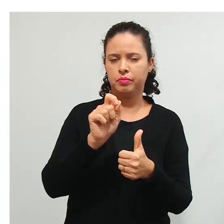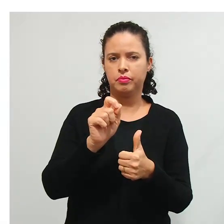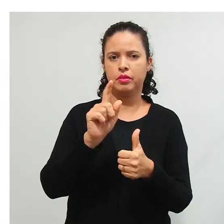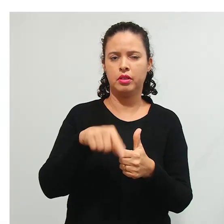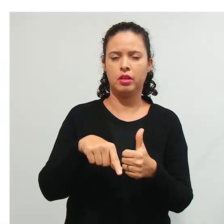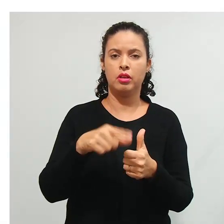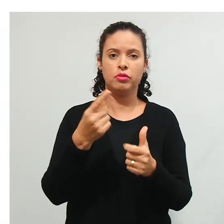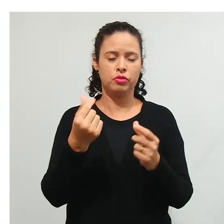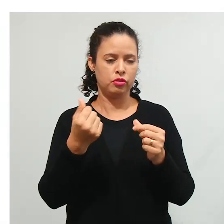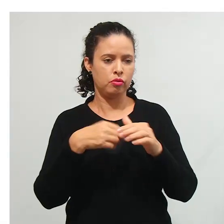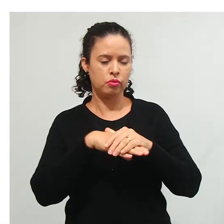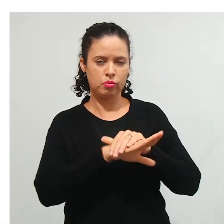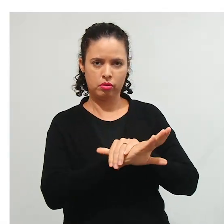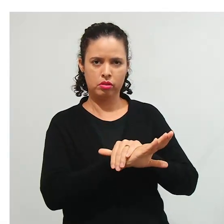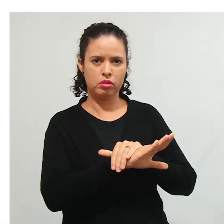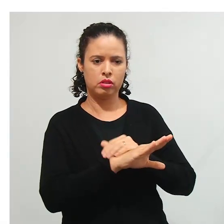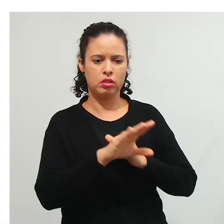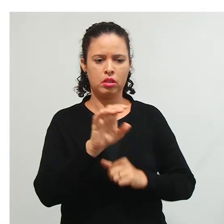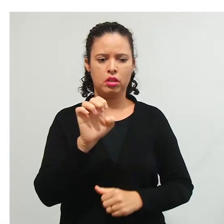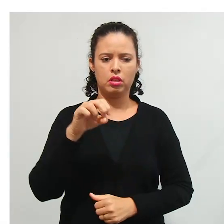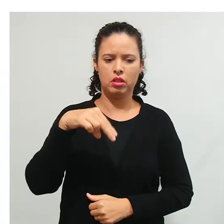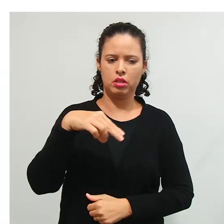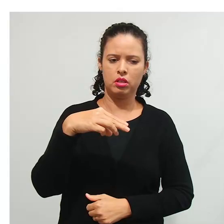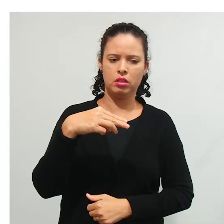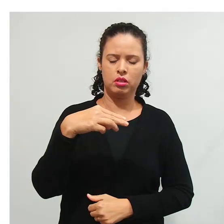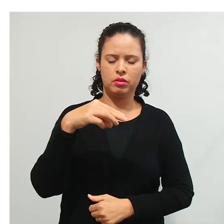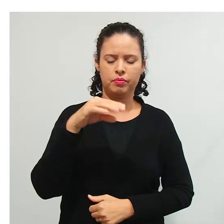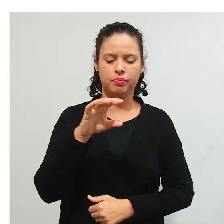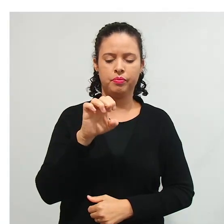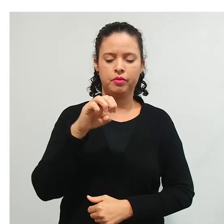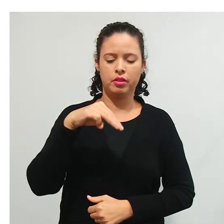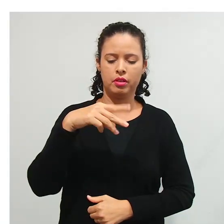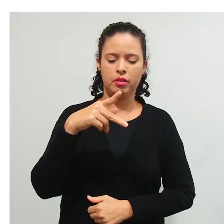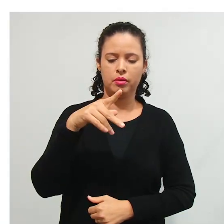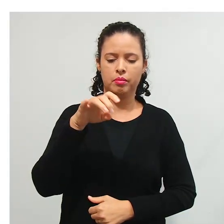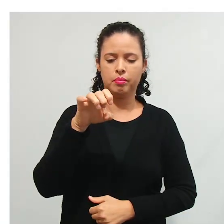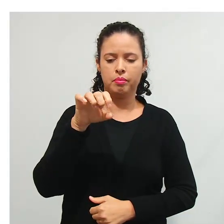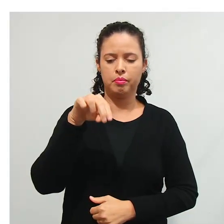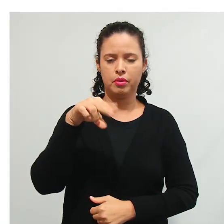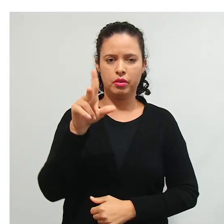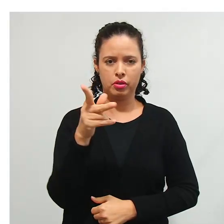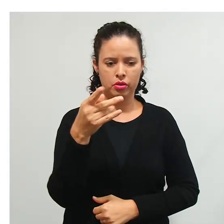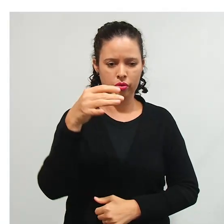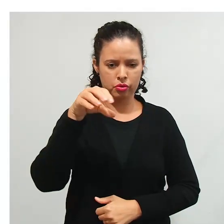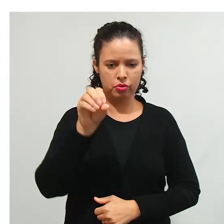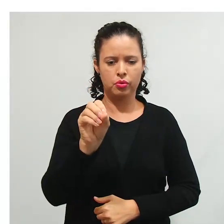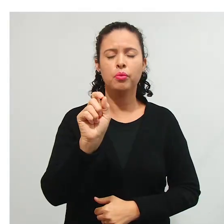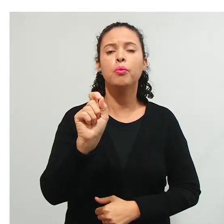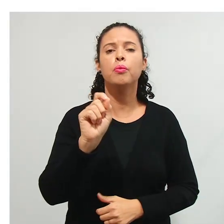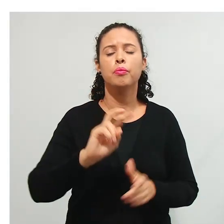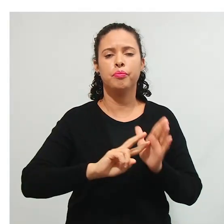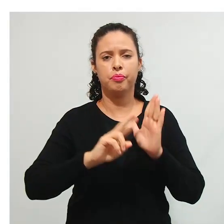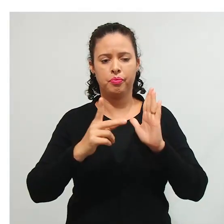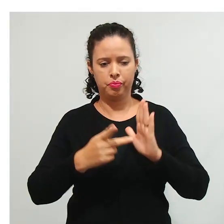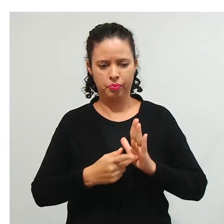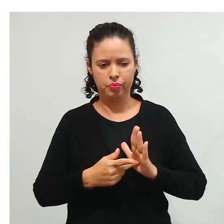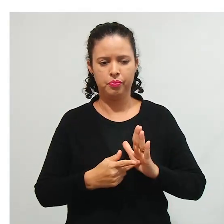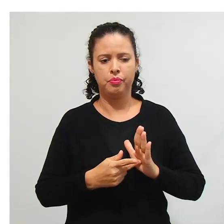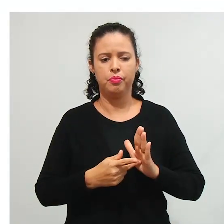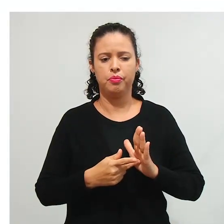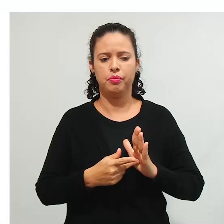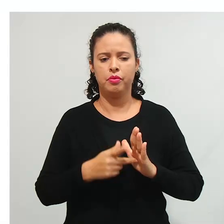é o quê? O empenho. O que é o empenho? O empenho da despesa é o ato emanado